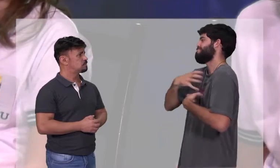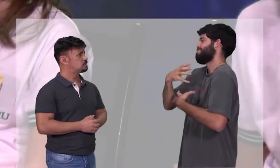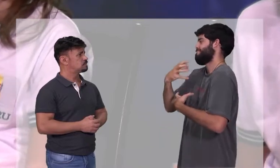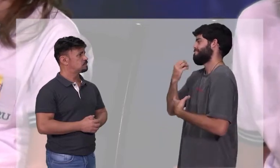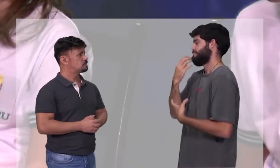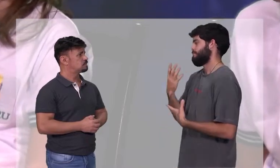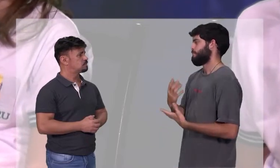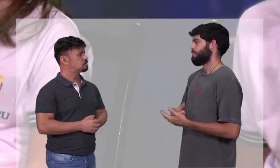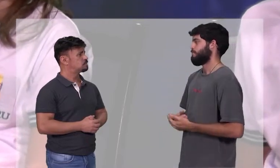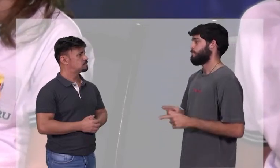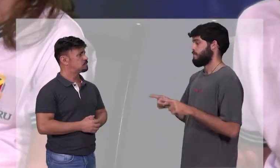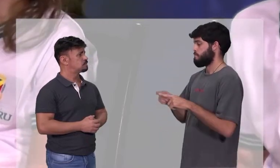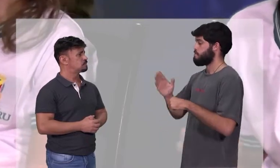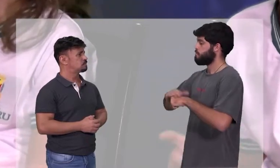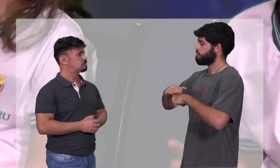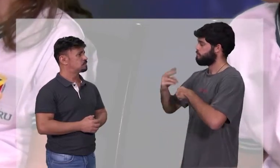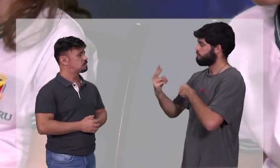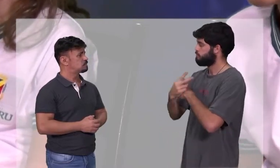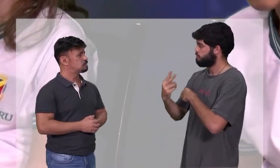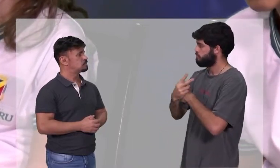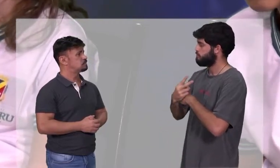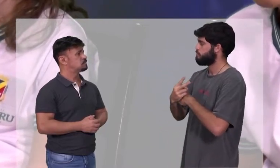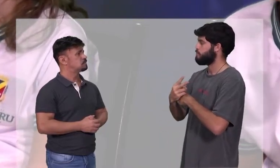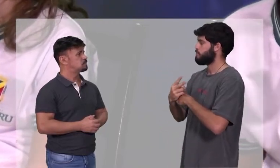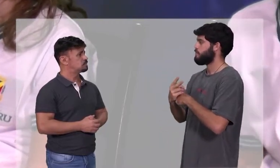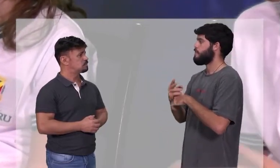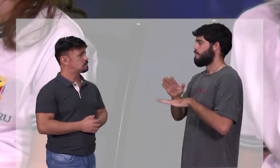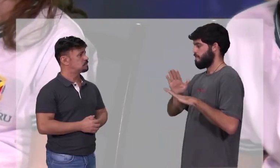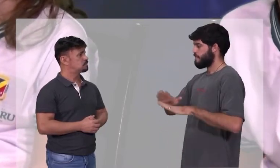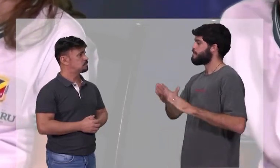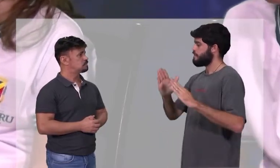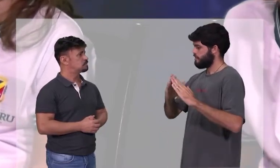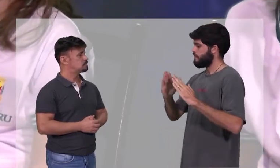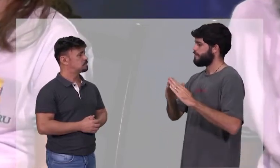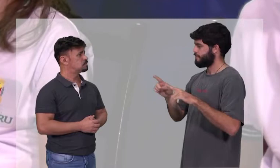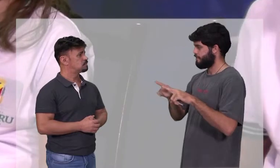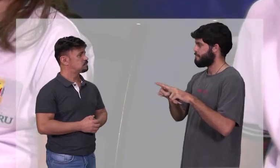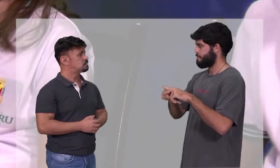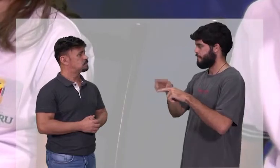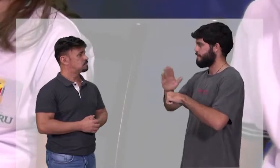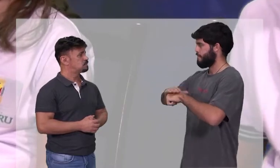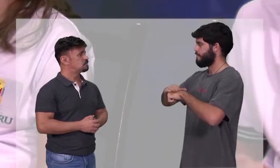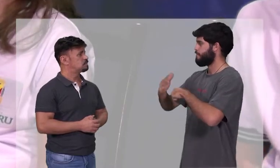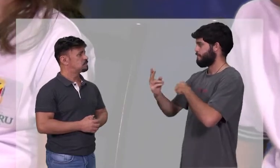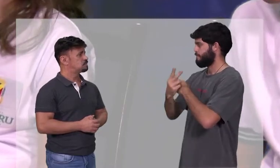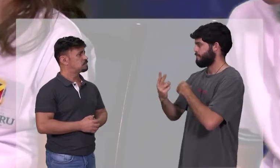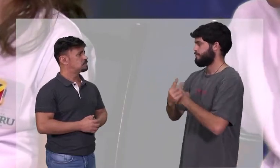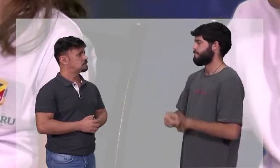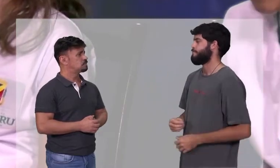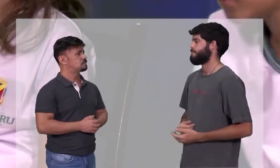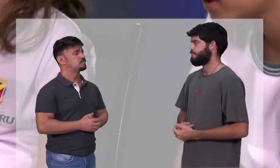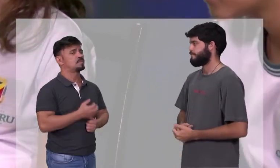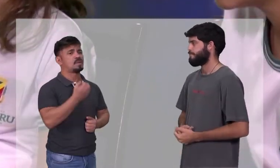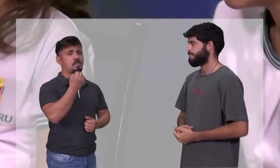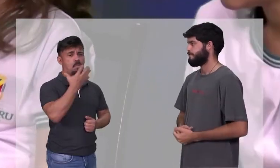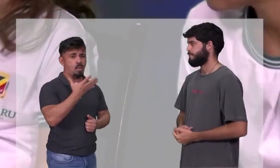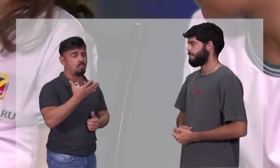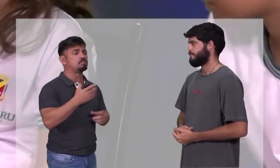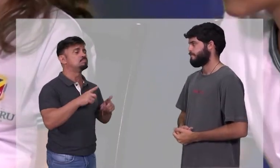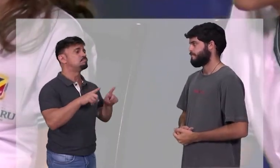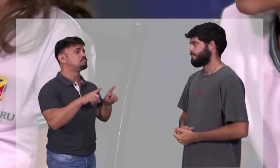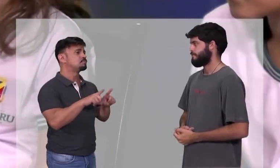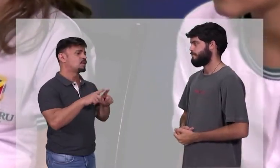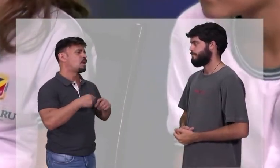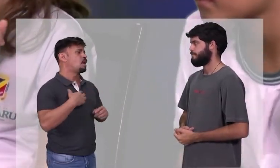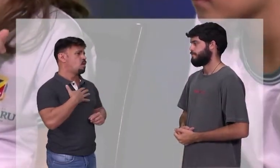certo tipo de autocuidado. Ah, e vai enfatizar que nesse momento ficar em casa também é um tipo de autocuidado. Então fique em casa. É isso,